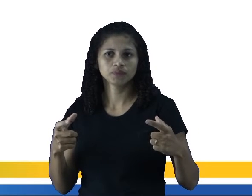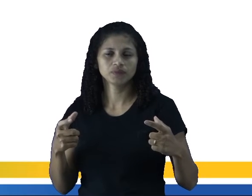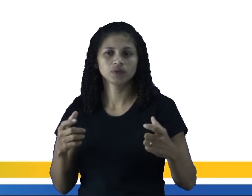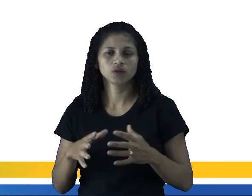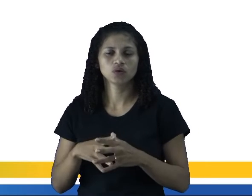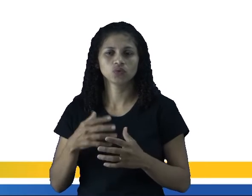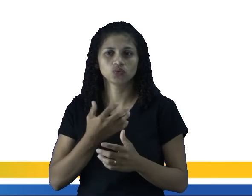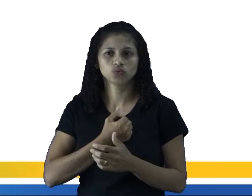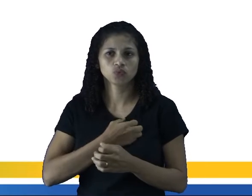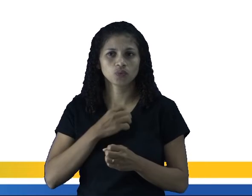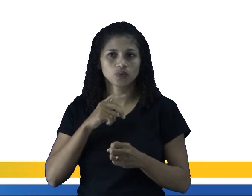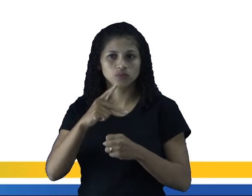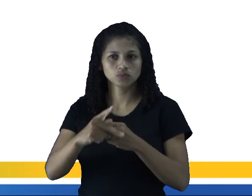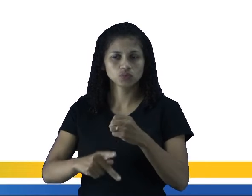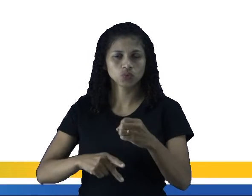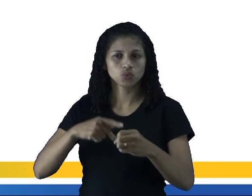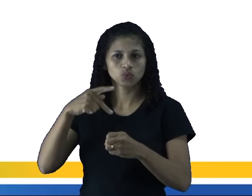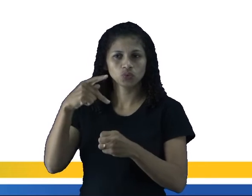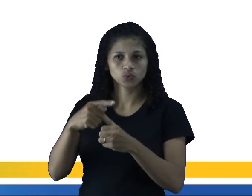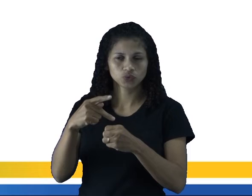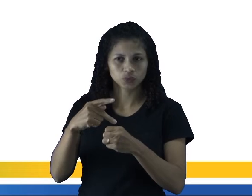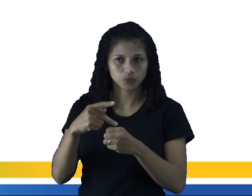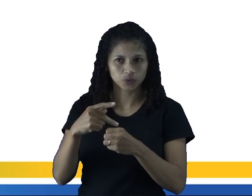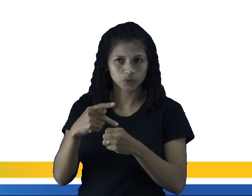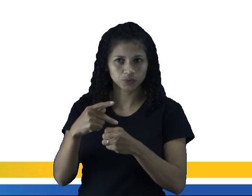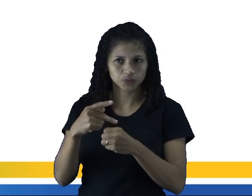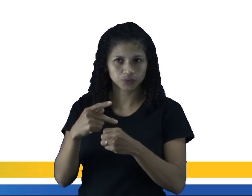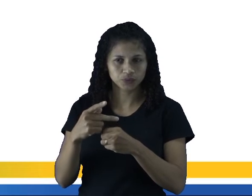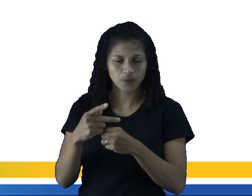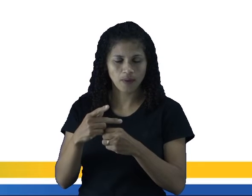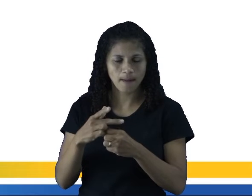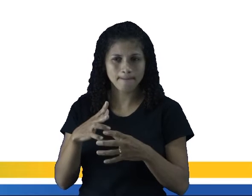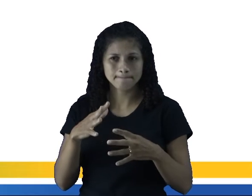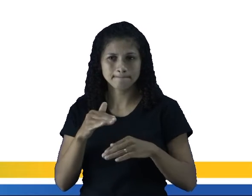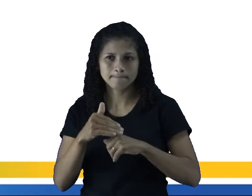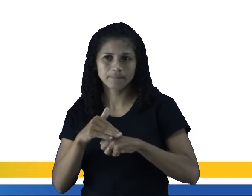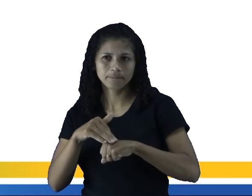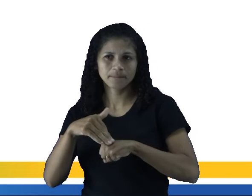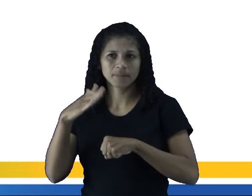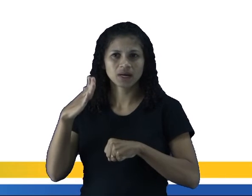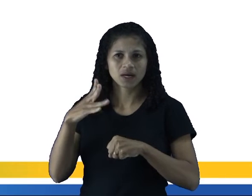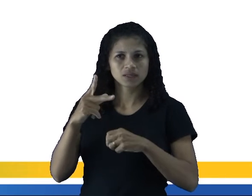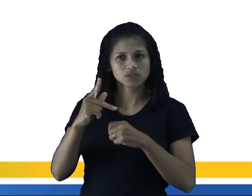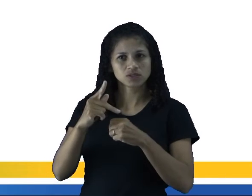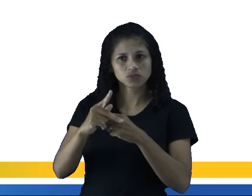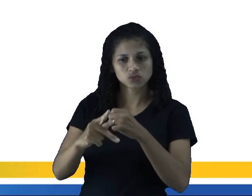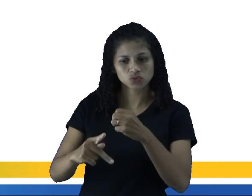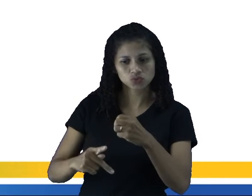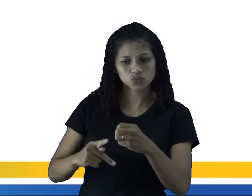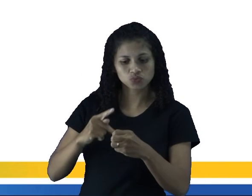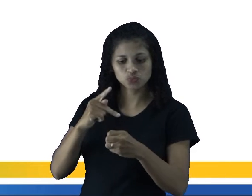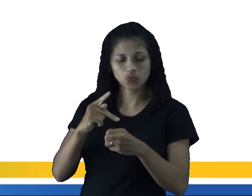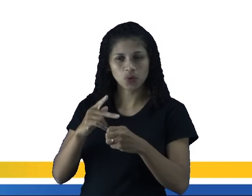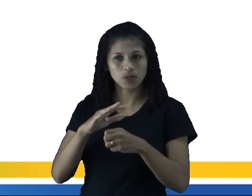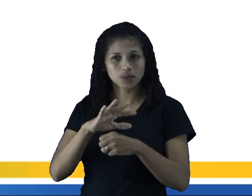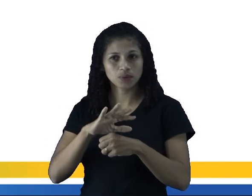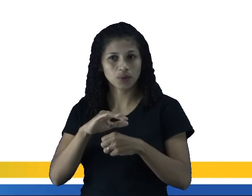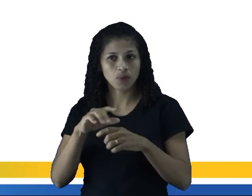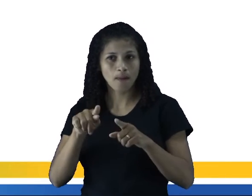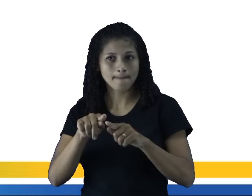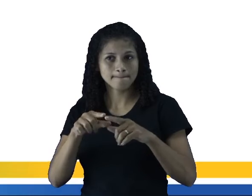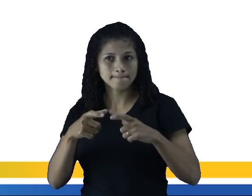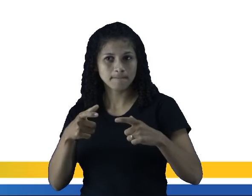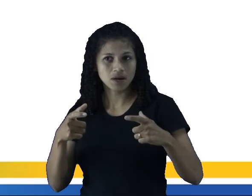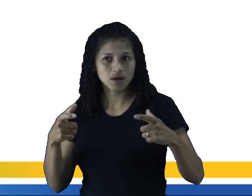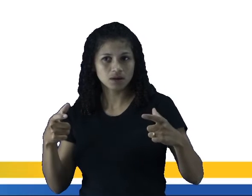número de prótons. Então, quanto maior a quantidade de prótons, mais atraídos esses elétrons vão estar e vai reduzir ali o seu tamanho.